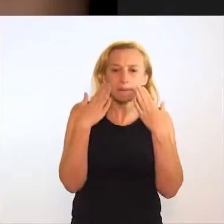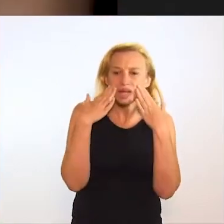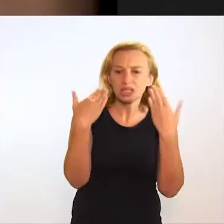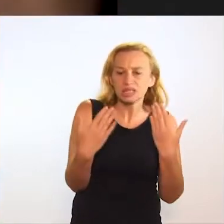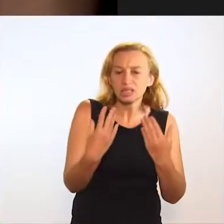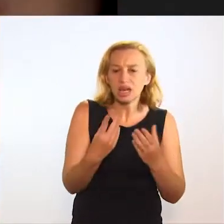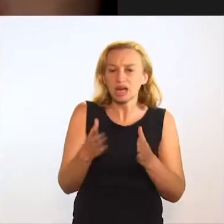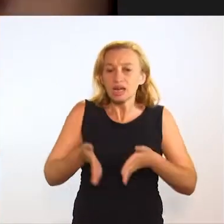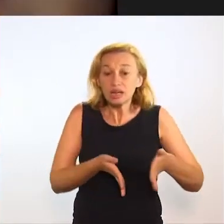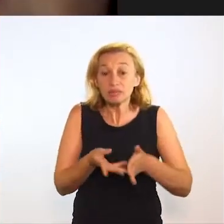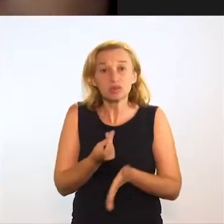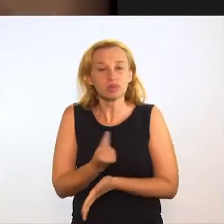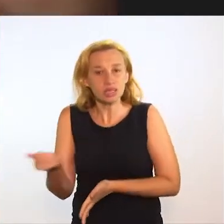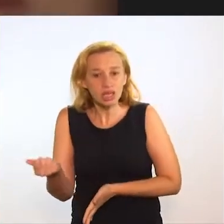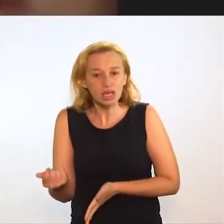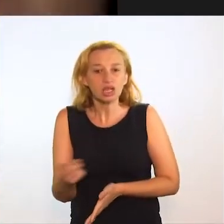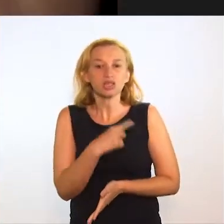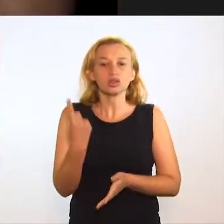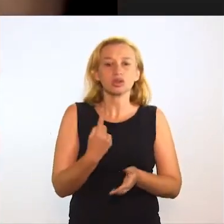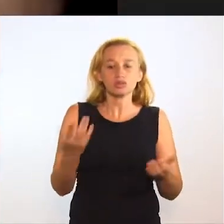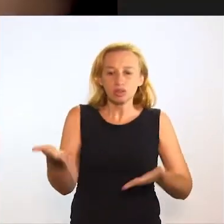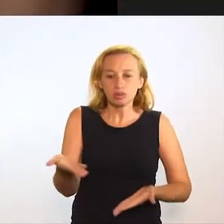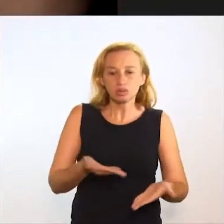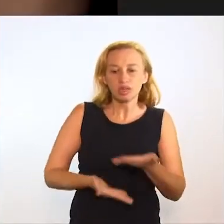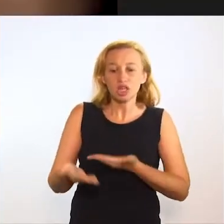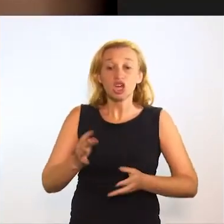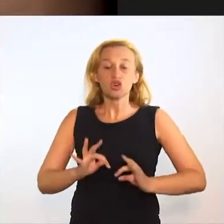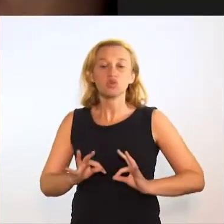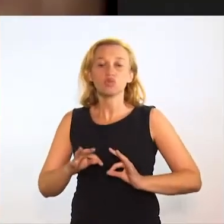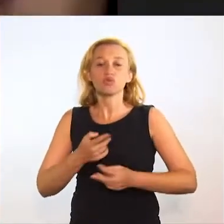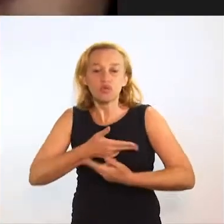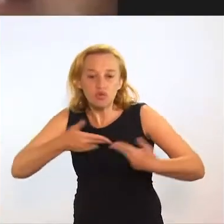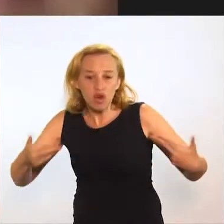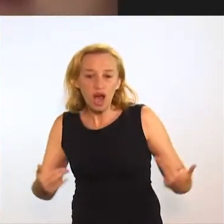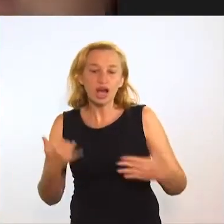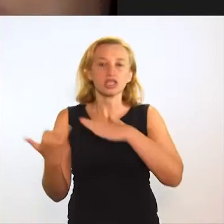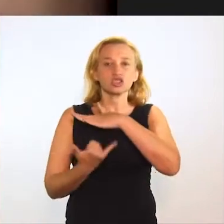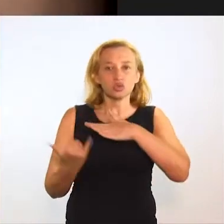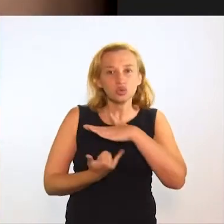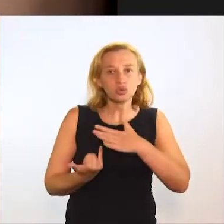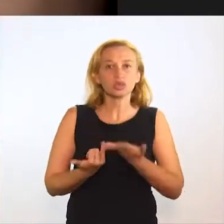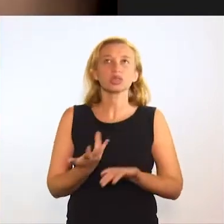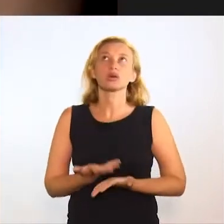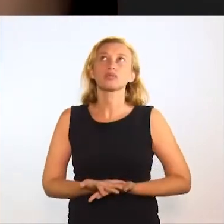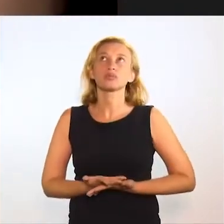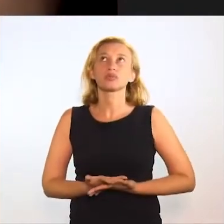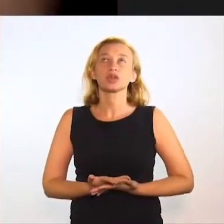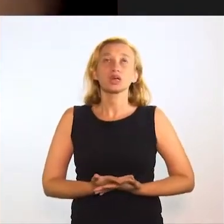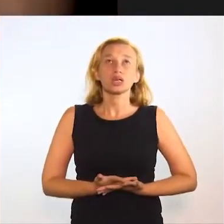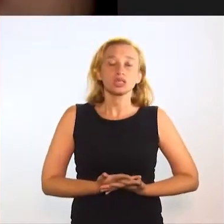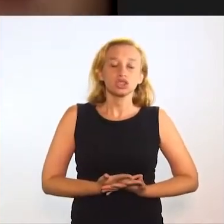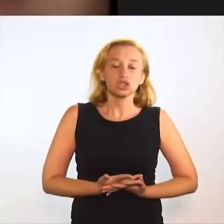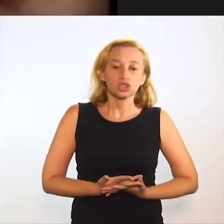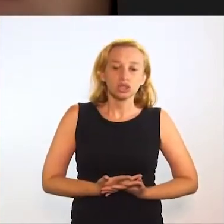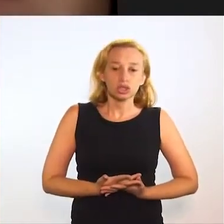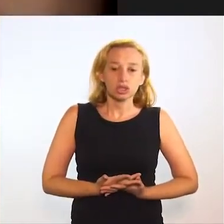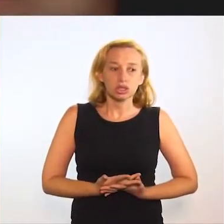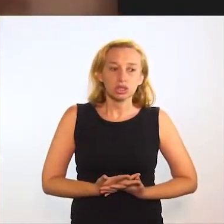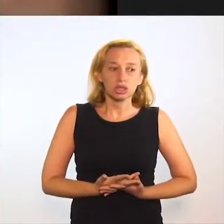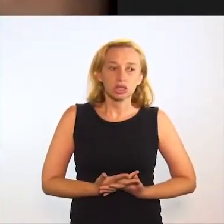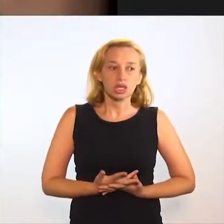também apresentar as saídas. Nós fizemos parceria com várias instituições de